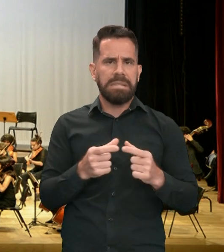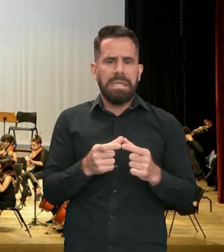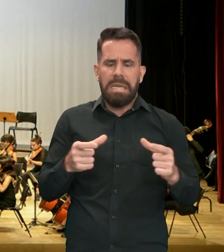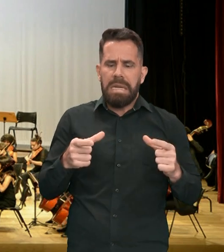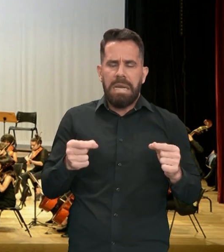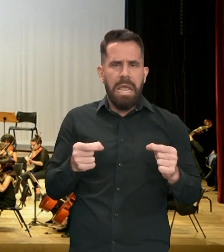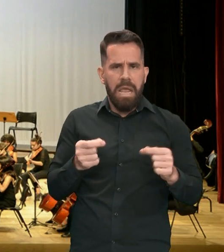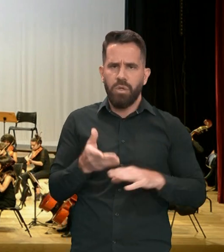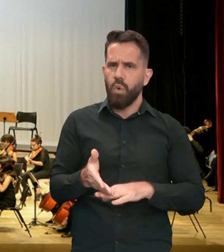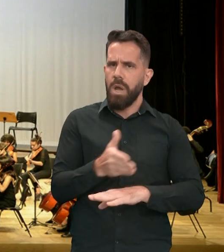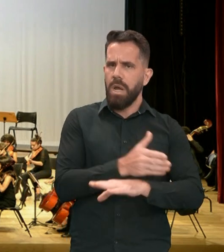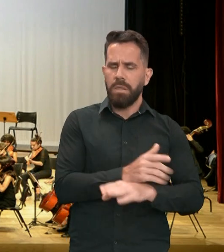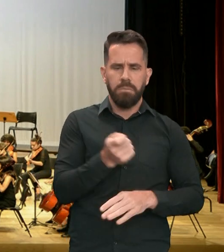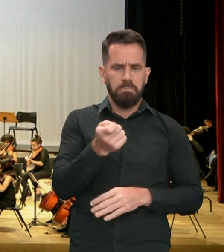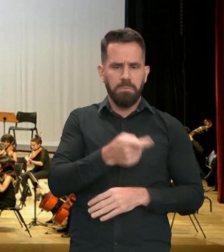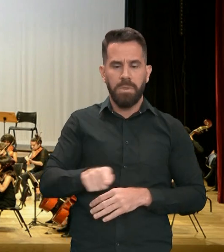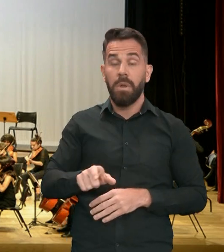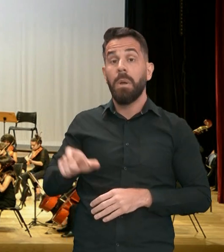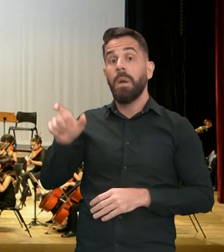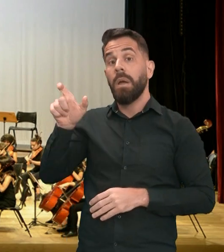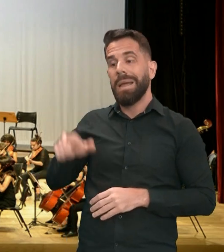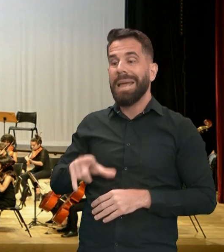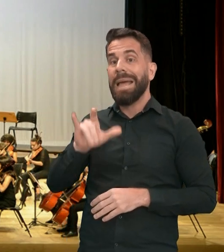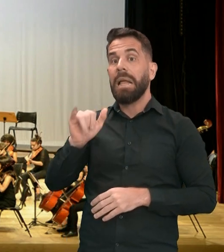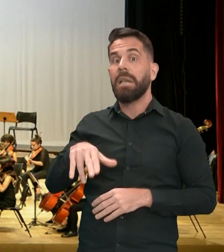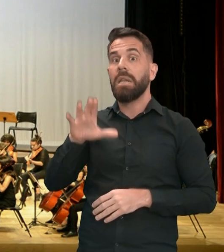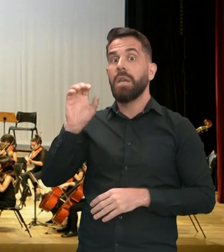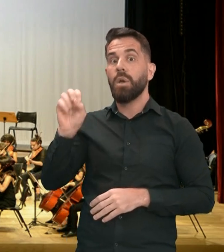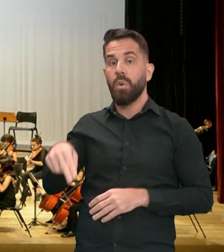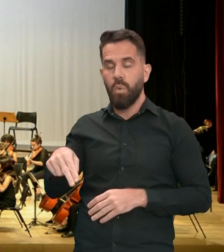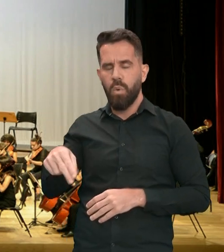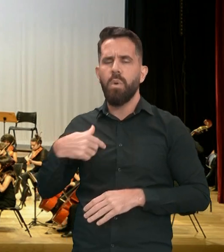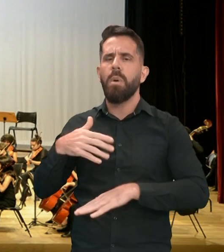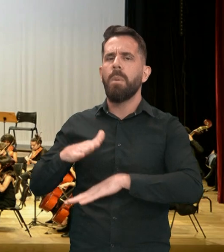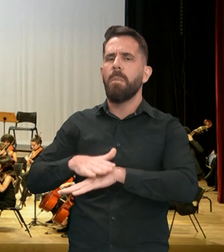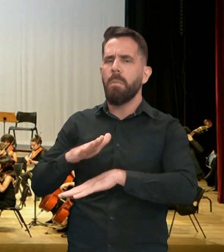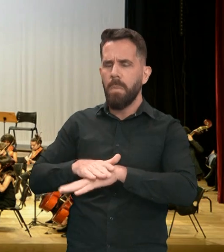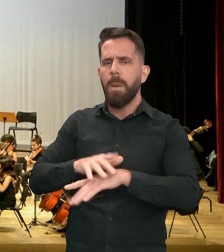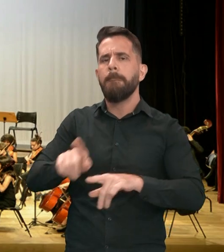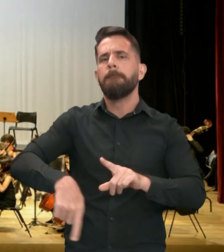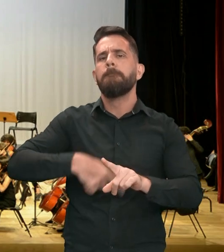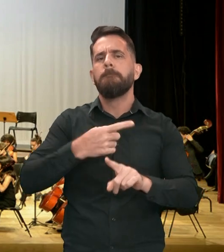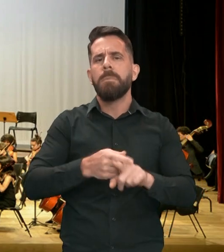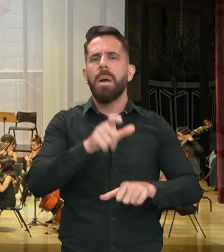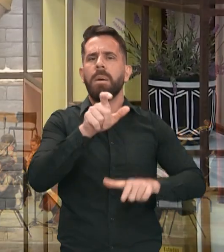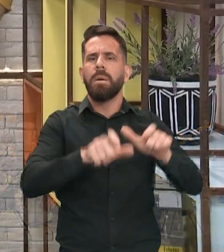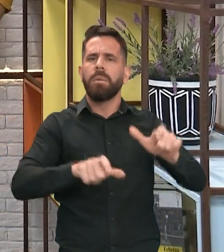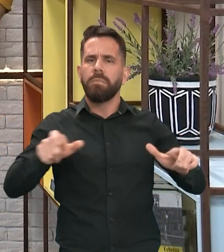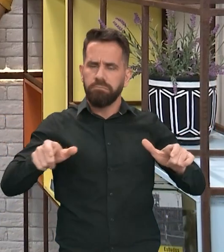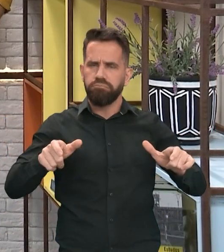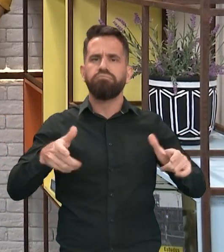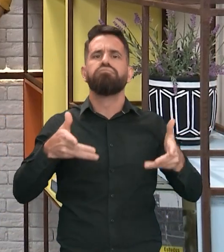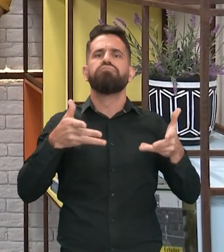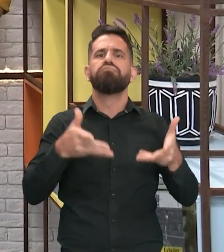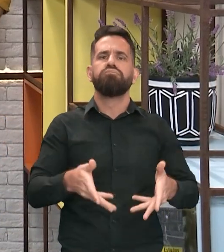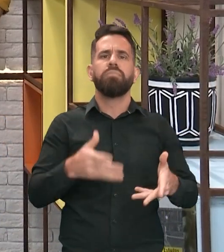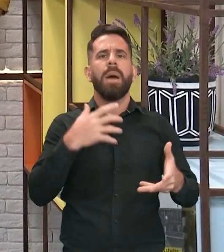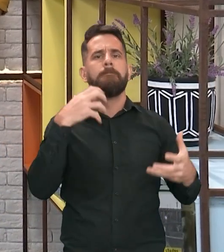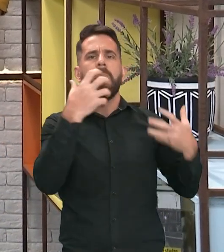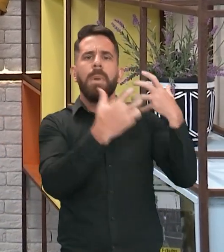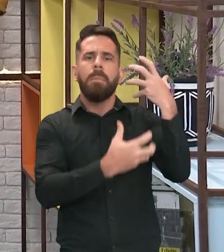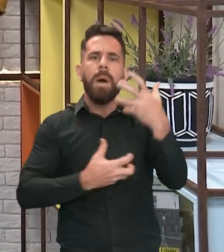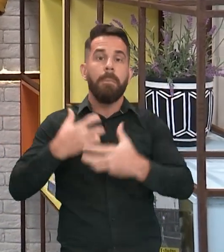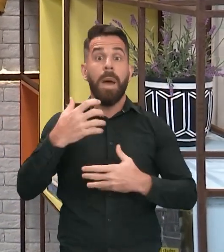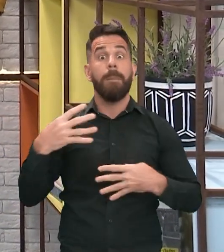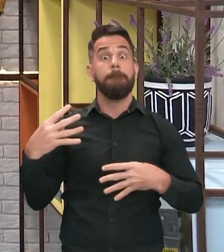é redigido por Marcos Lincoln e tem a participação dos alunos de canto da Escola Basileu França. O repertório desse concerto